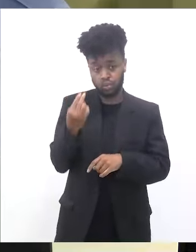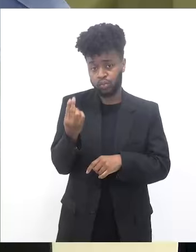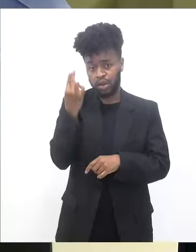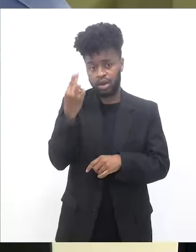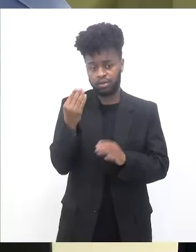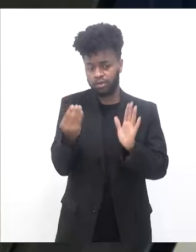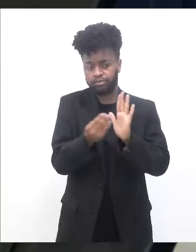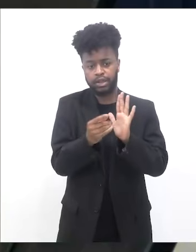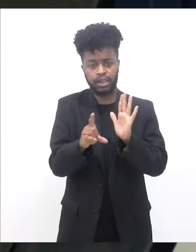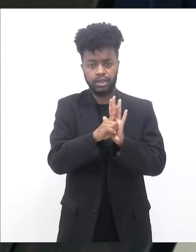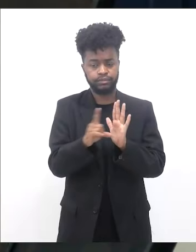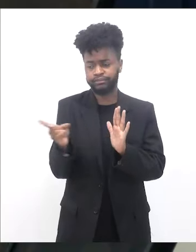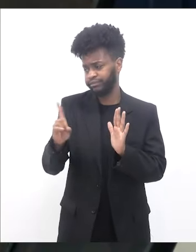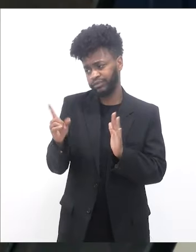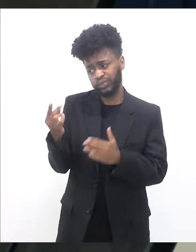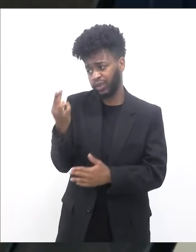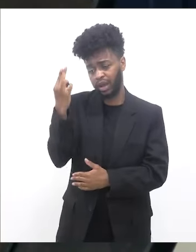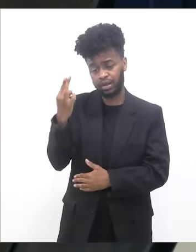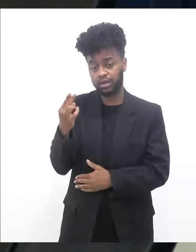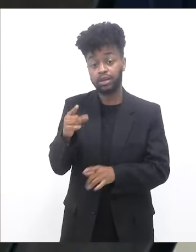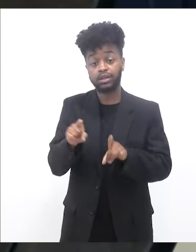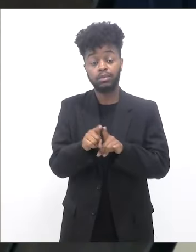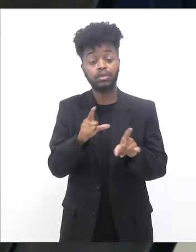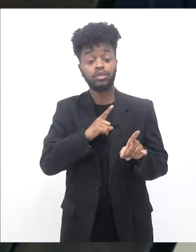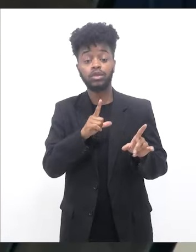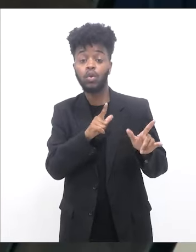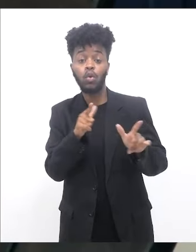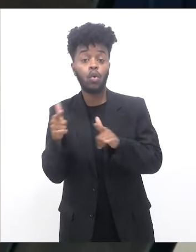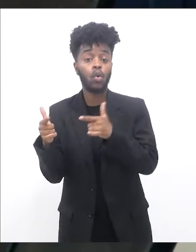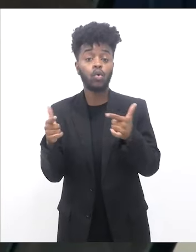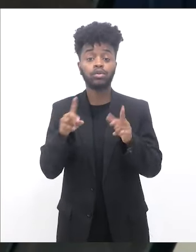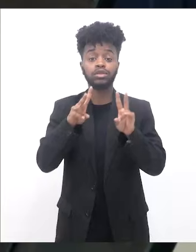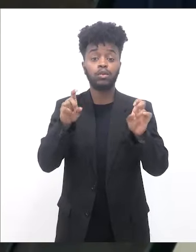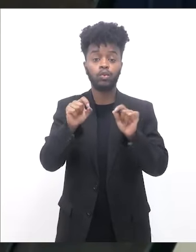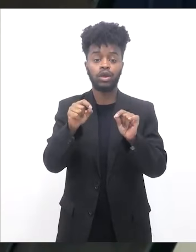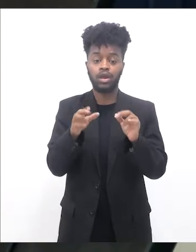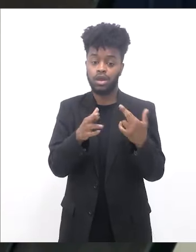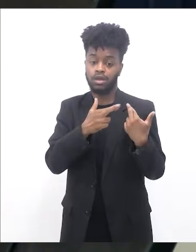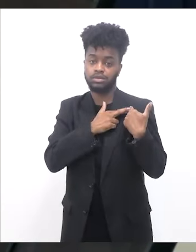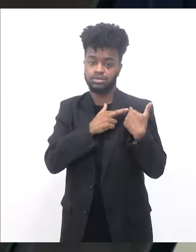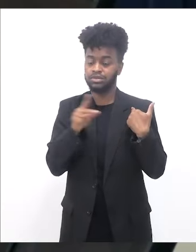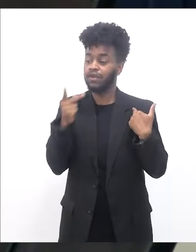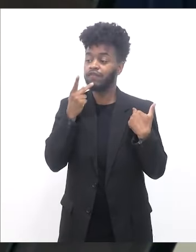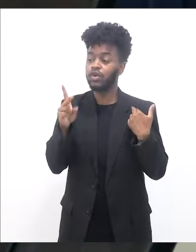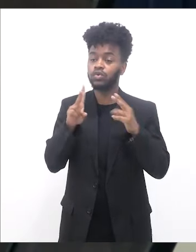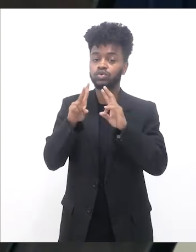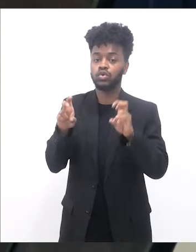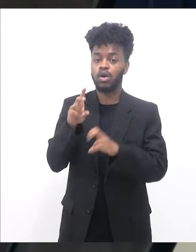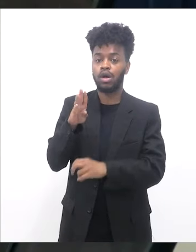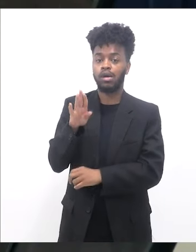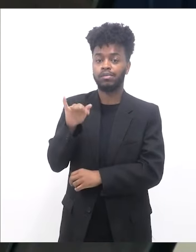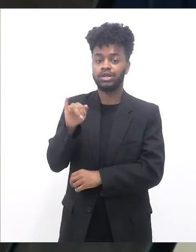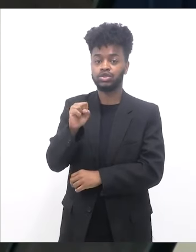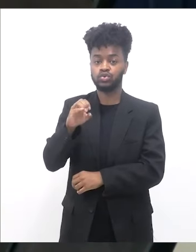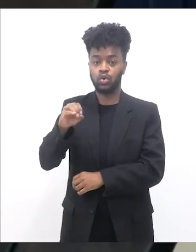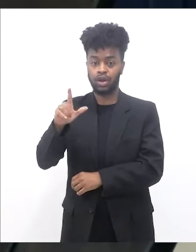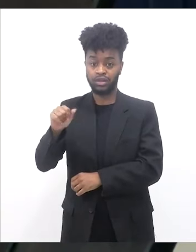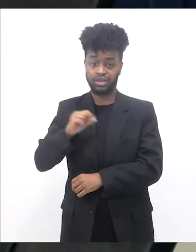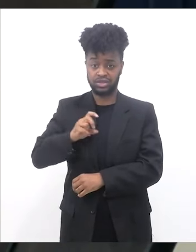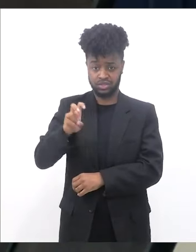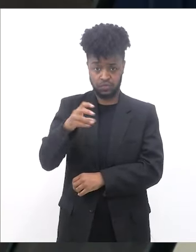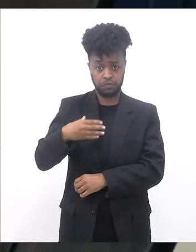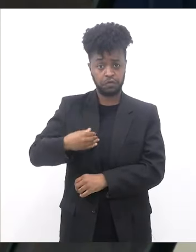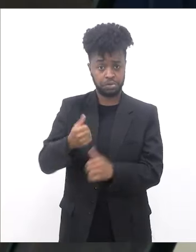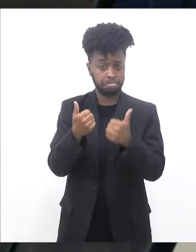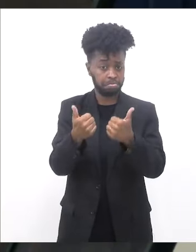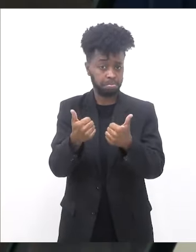lei, né? Não. Aí vem uma outra questão que é responsabilidade. Você acabou de falar sobre o Brizola, sobre os 5 filhos e tudo mais,